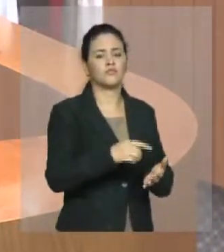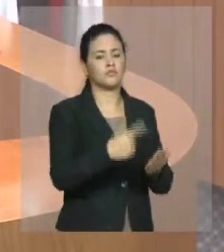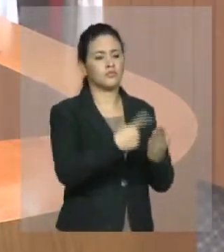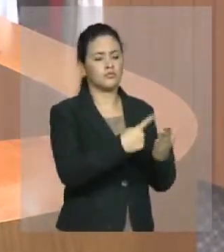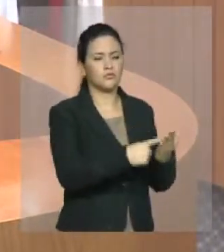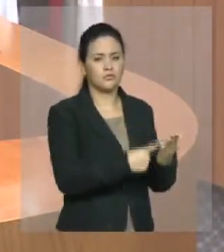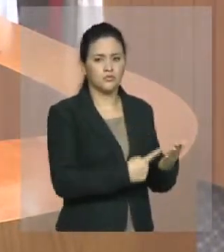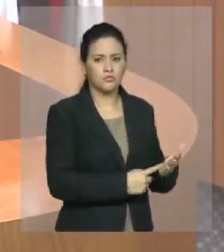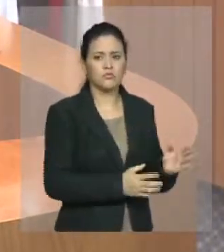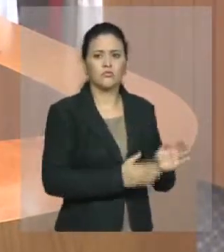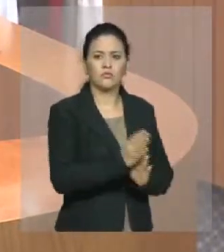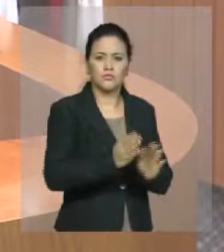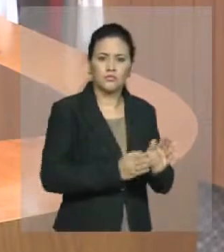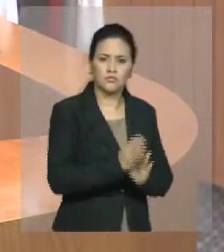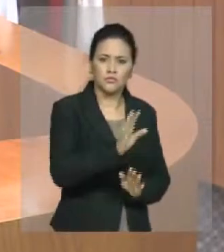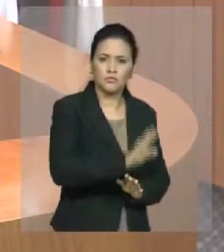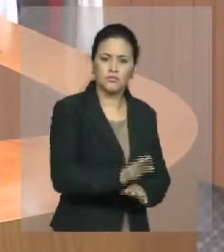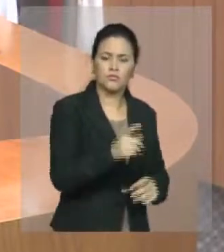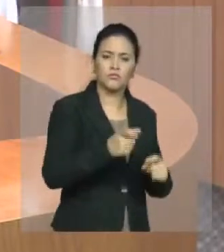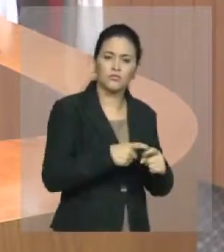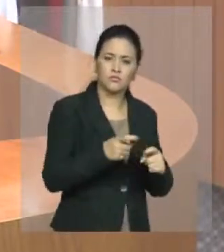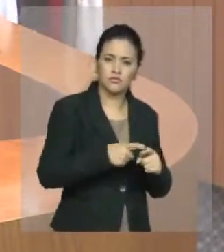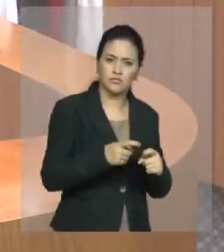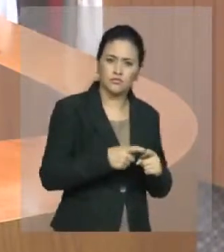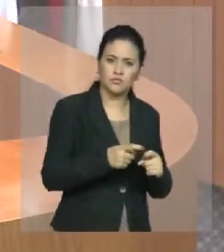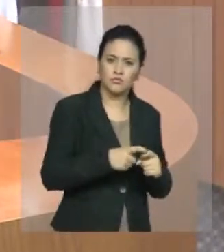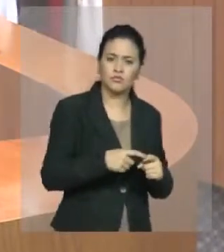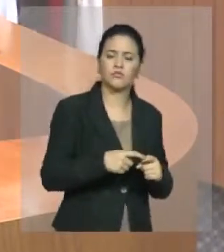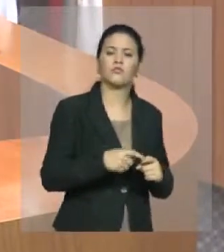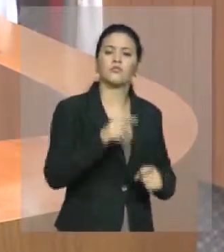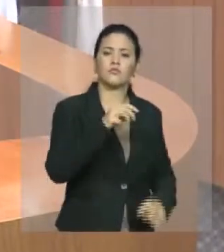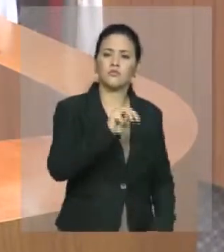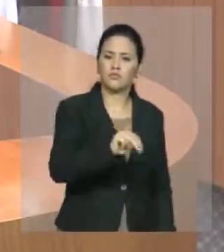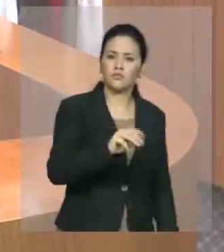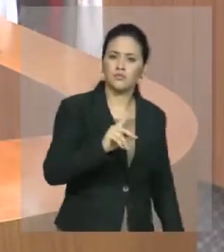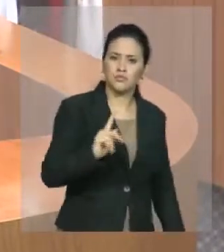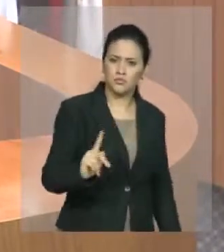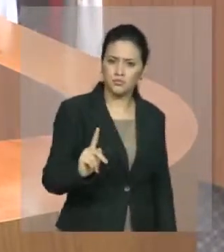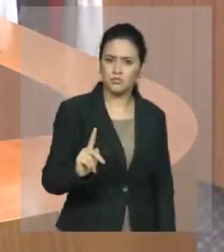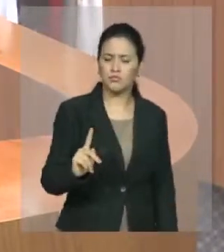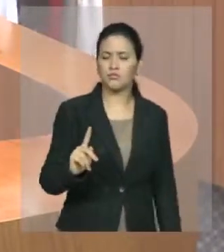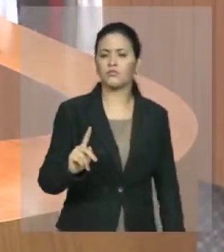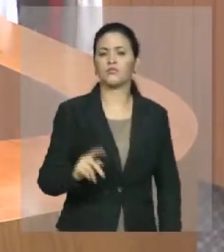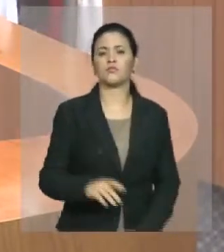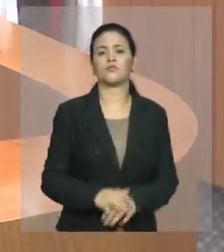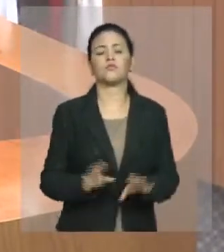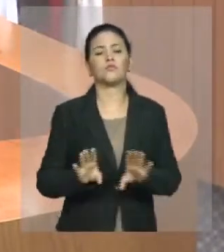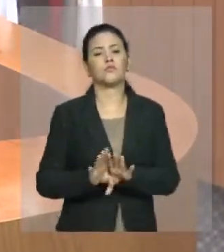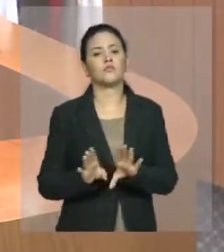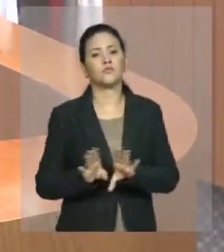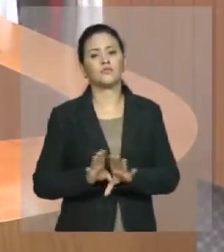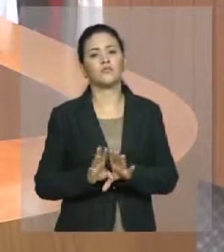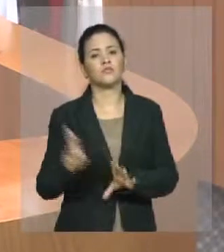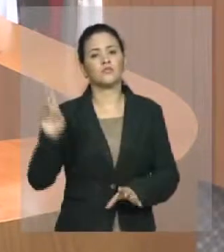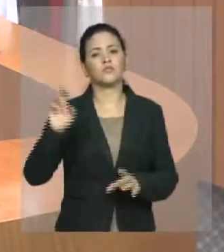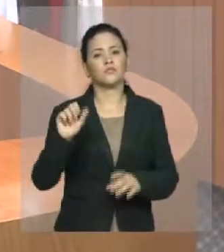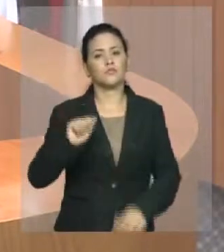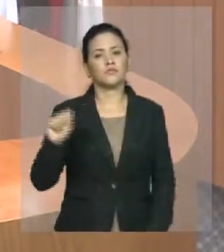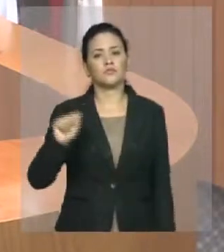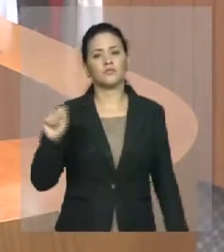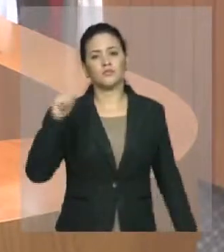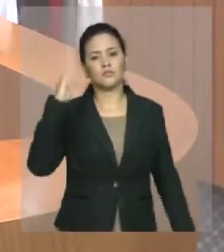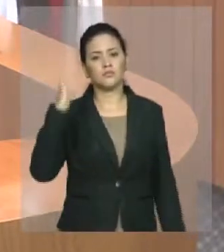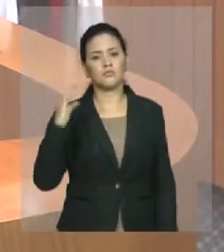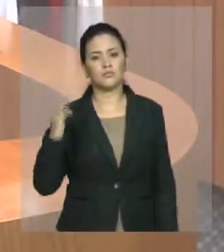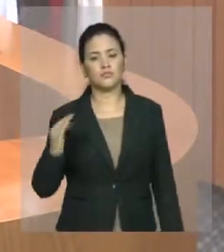Conselho Regional de Medicina, representantes do Ministério Público, deputada Valéria Macedo, e representantes da Associação Brasileira